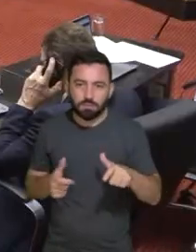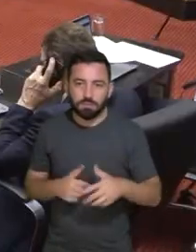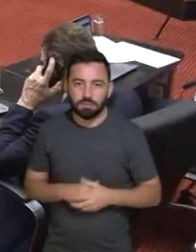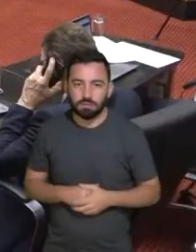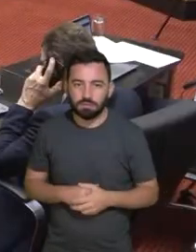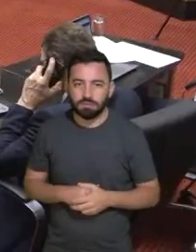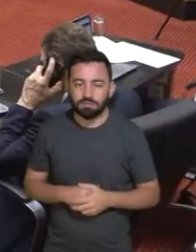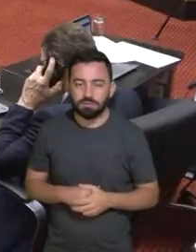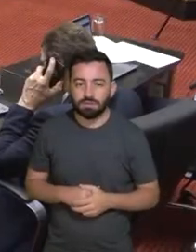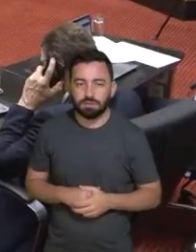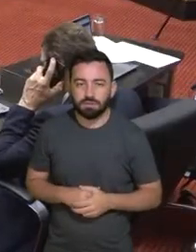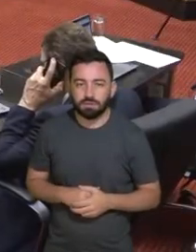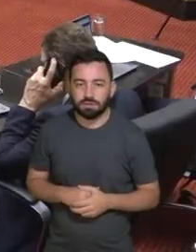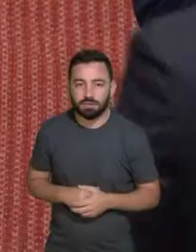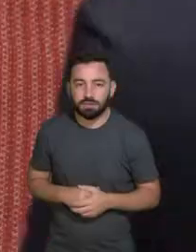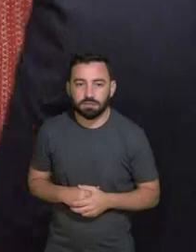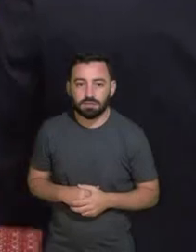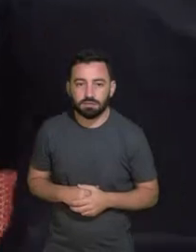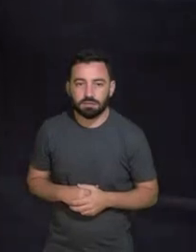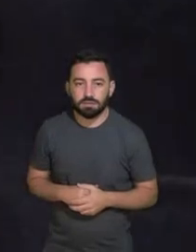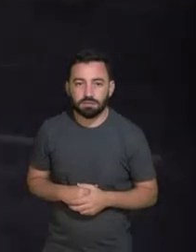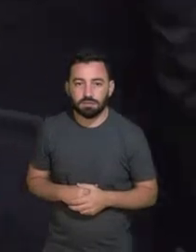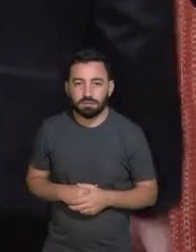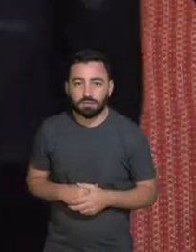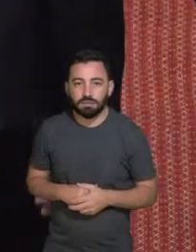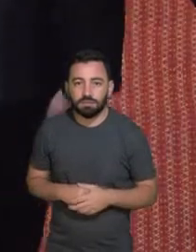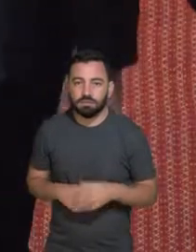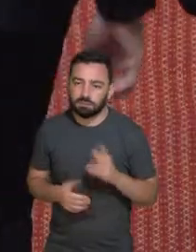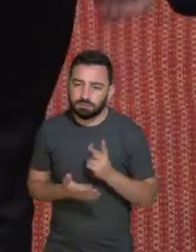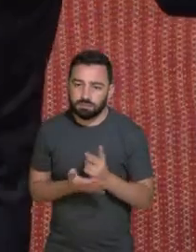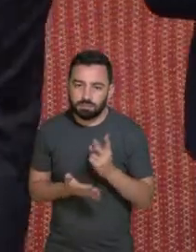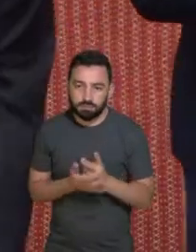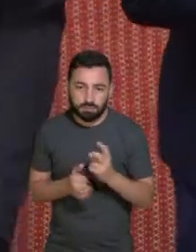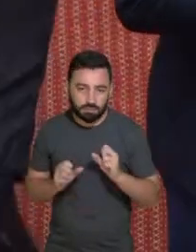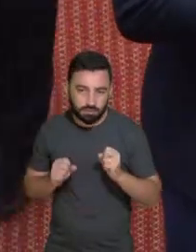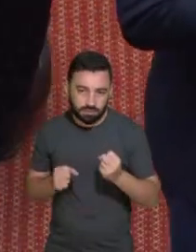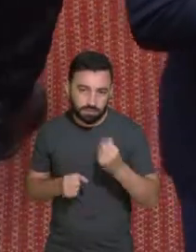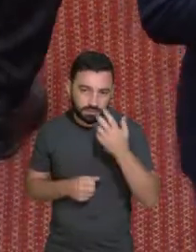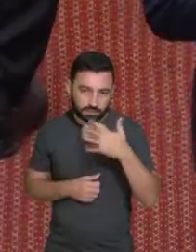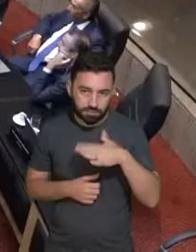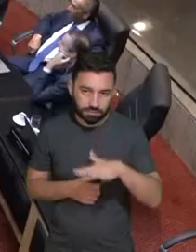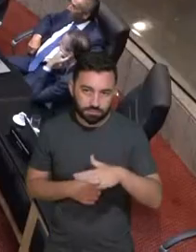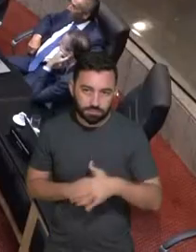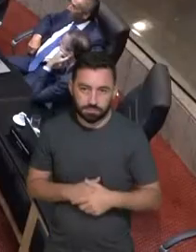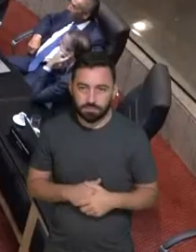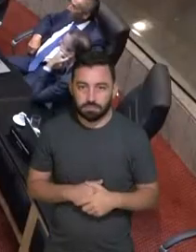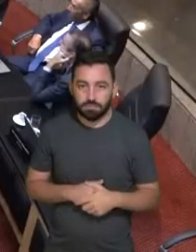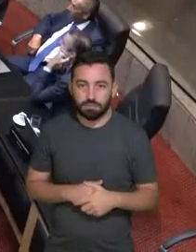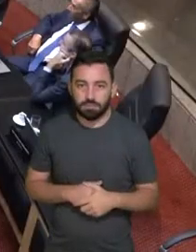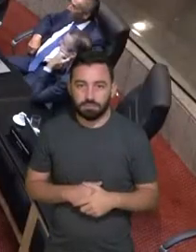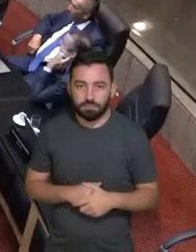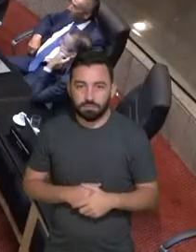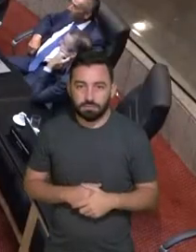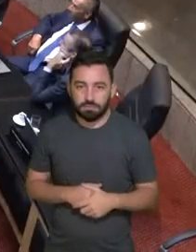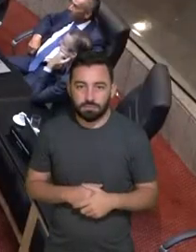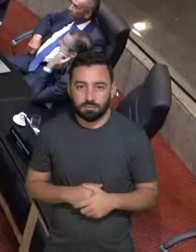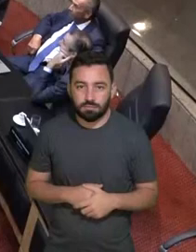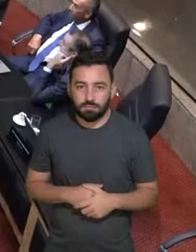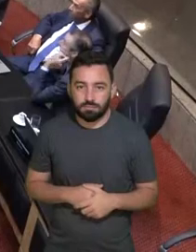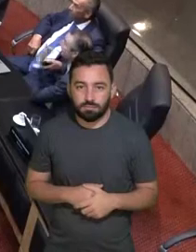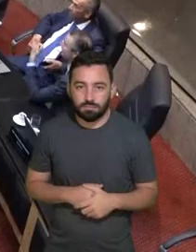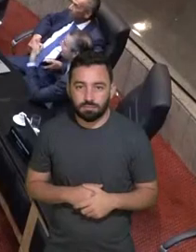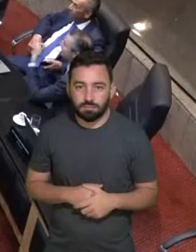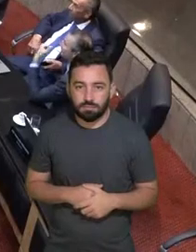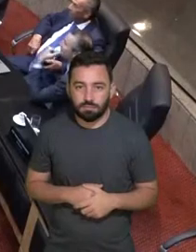30 segundos, deputado. Sempre defendendo as crianças, com certeza, deputado. Obrigado. A palavra, deputado